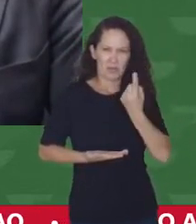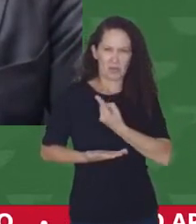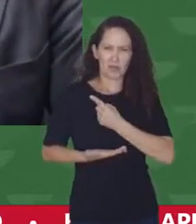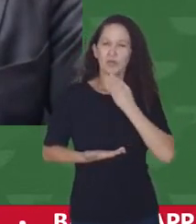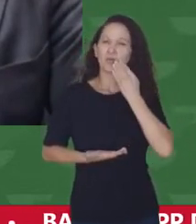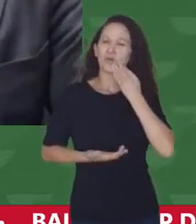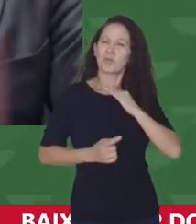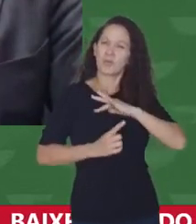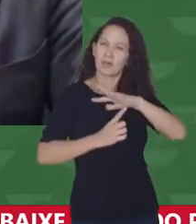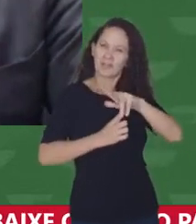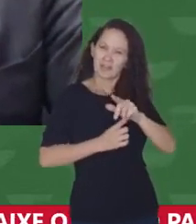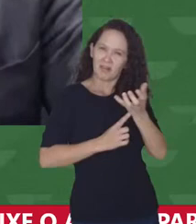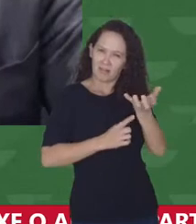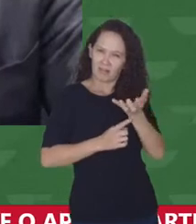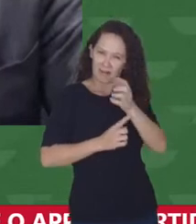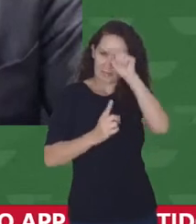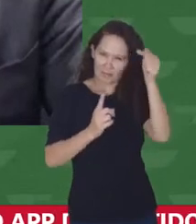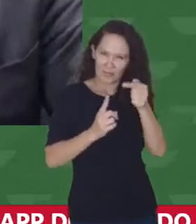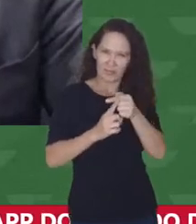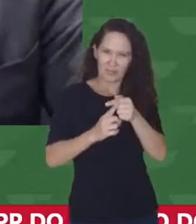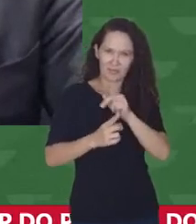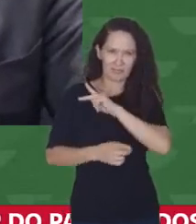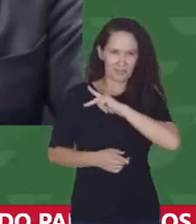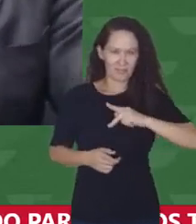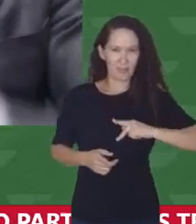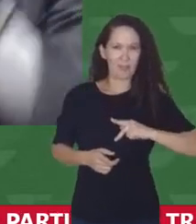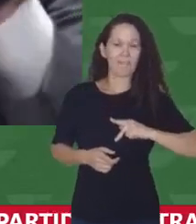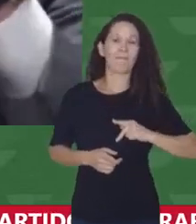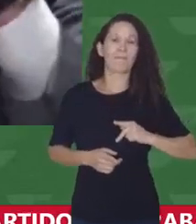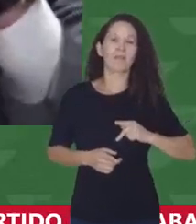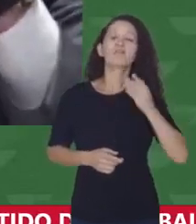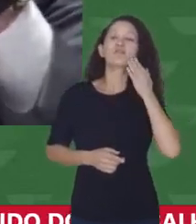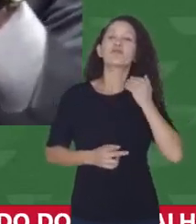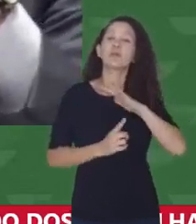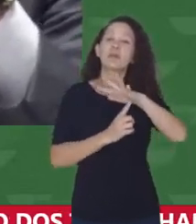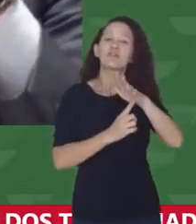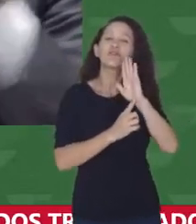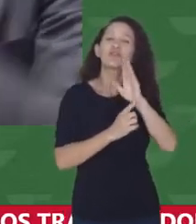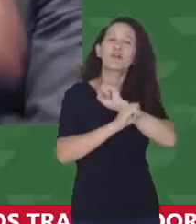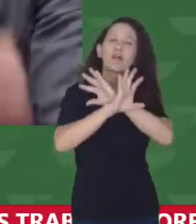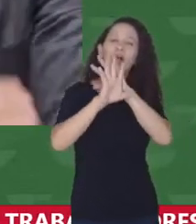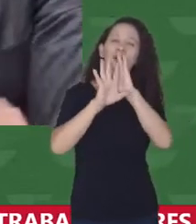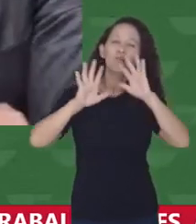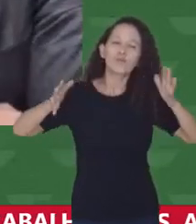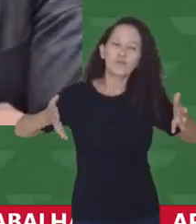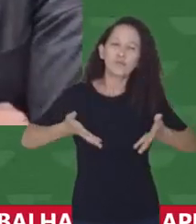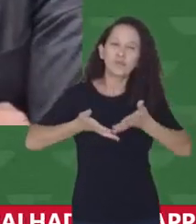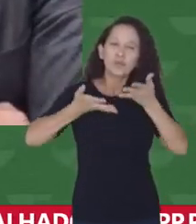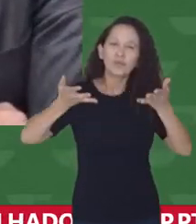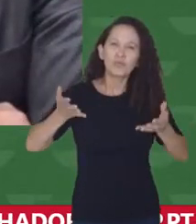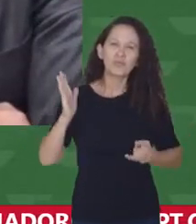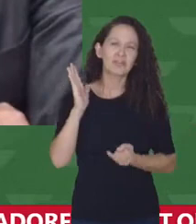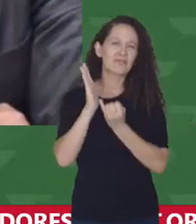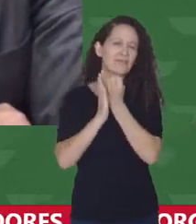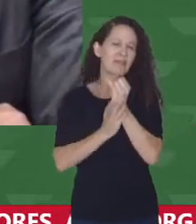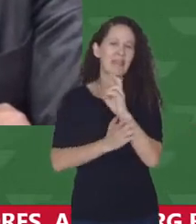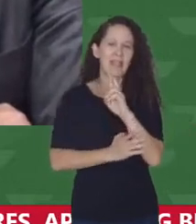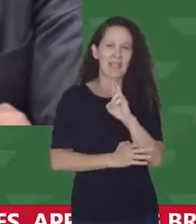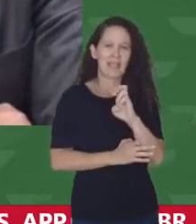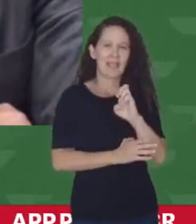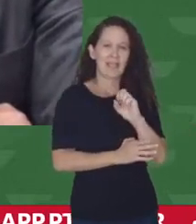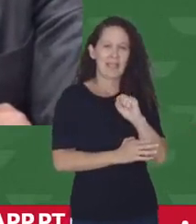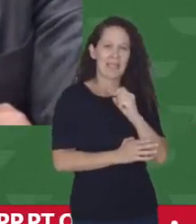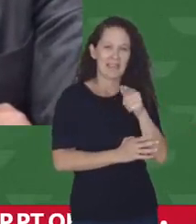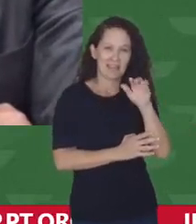está fazendo, porque o presidente do Banco Central já deixou claro que ele vai promover uma recessão em 2022 para baixar